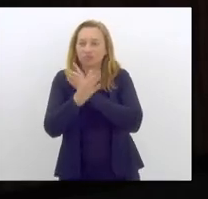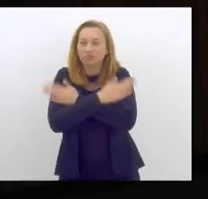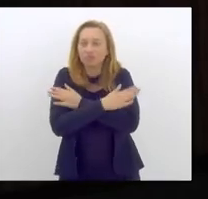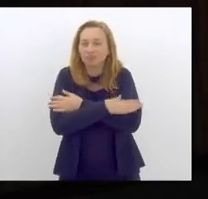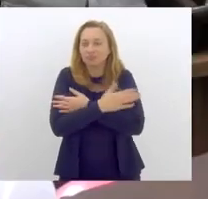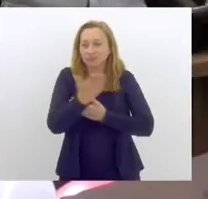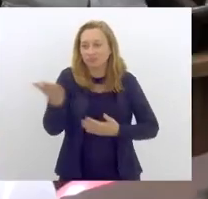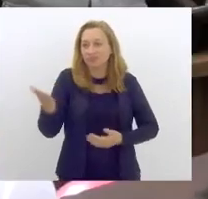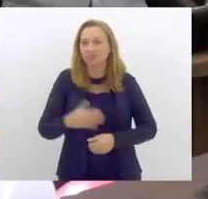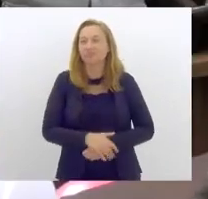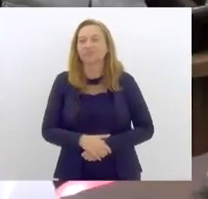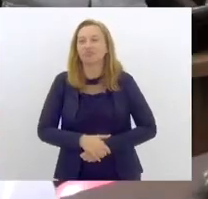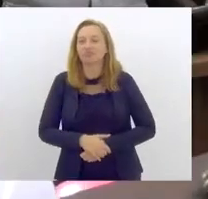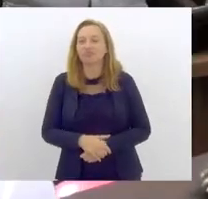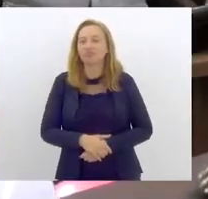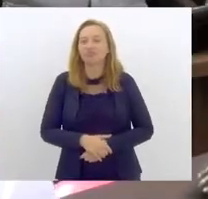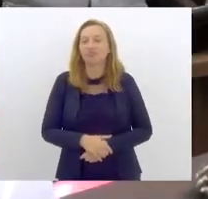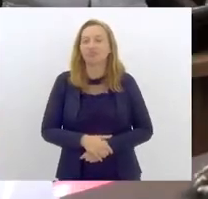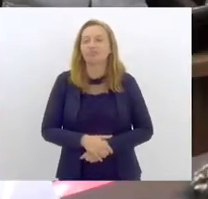de todos